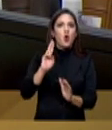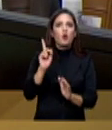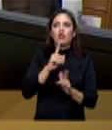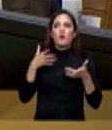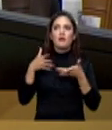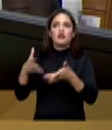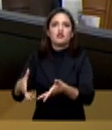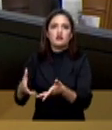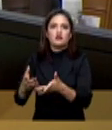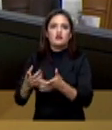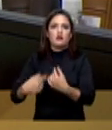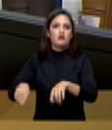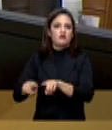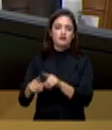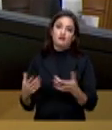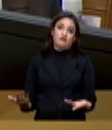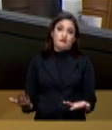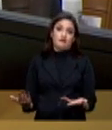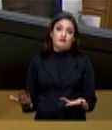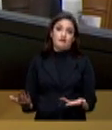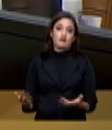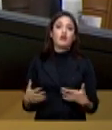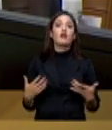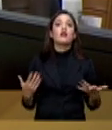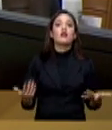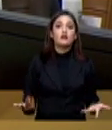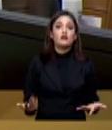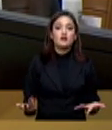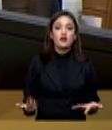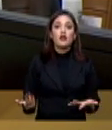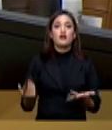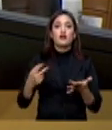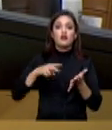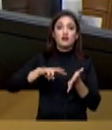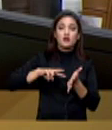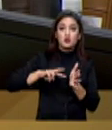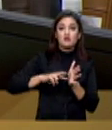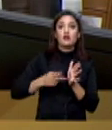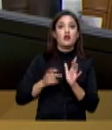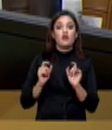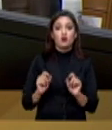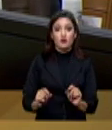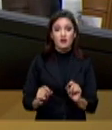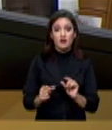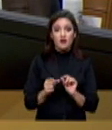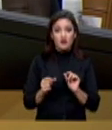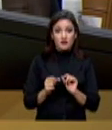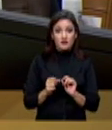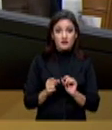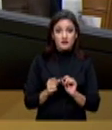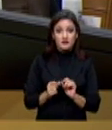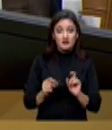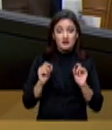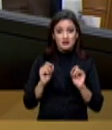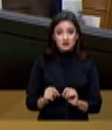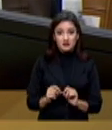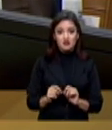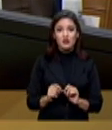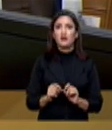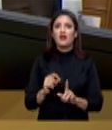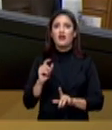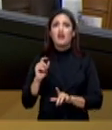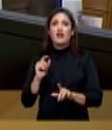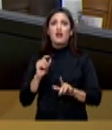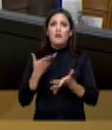sistema isso significa exaurir o espaço para o desenvolvimento de